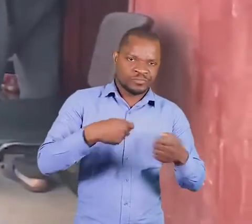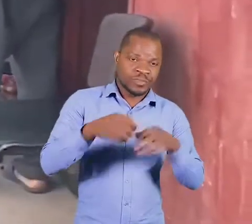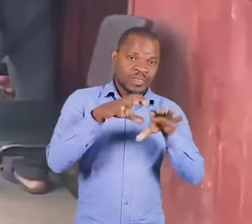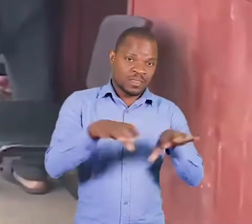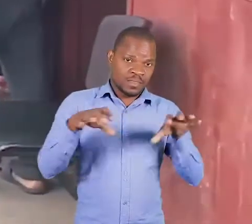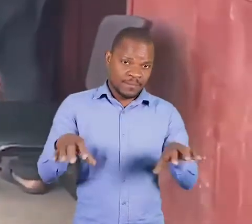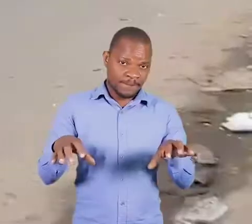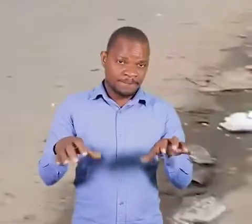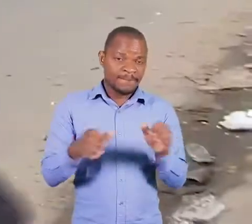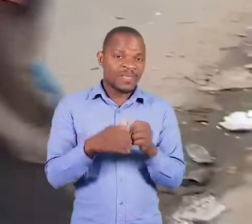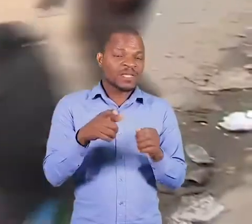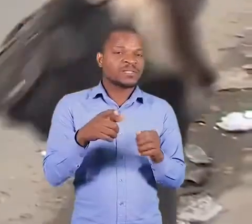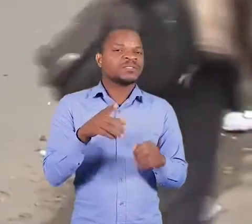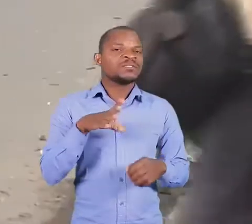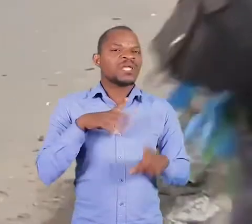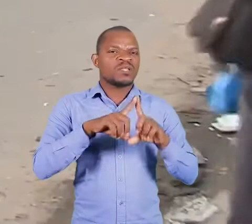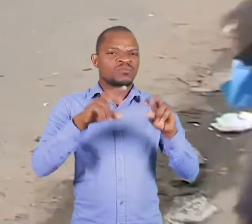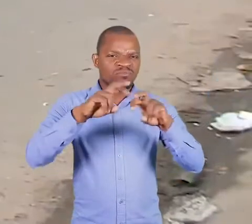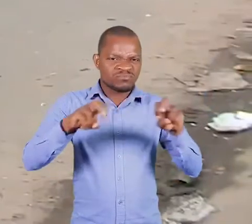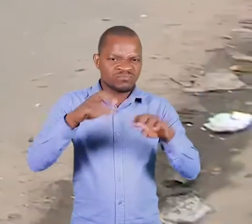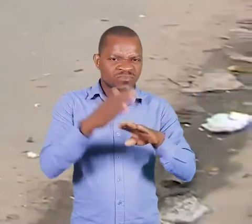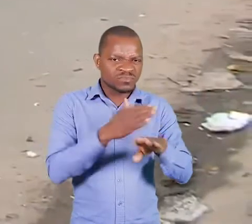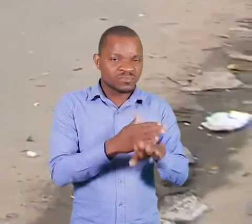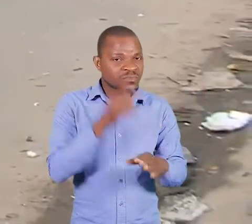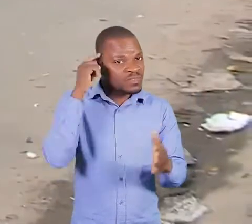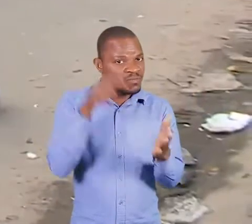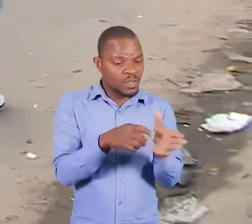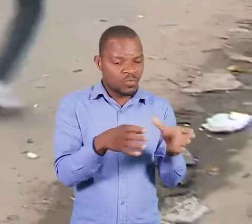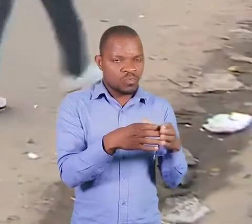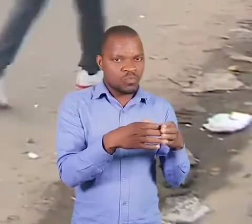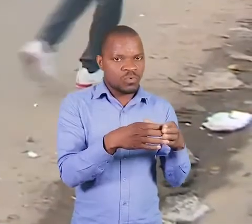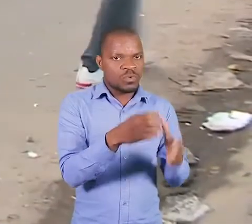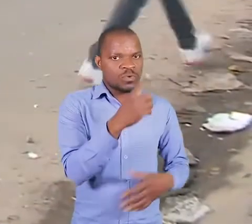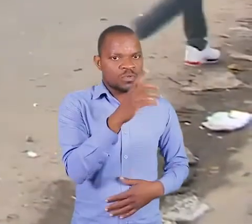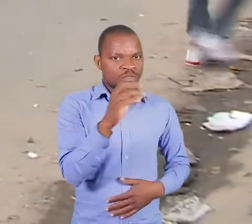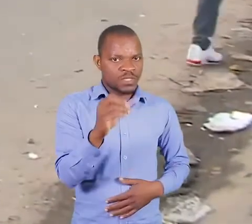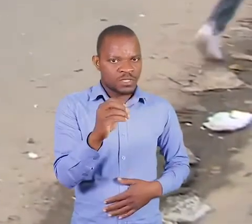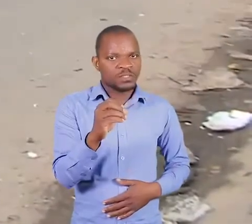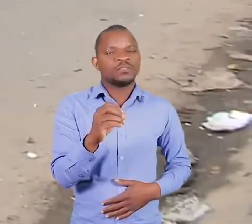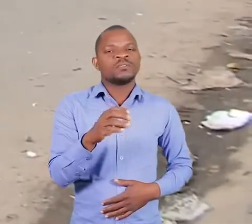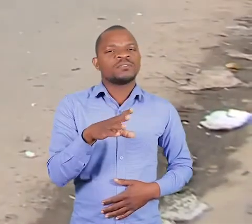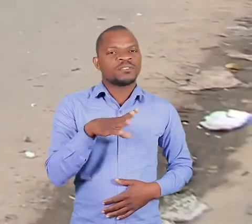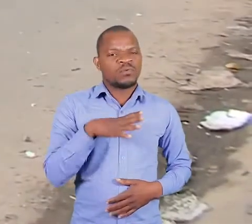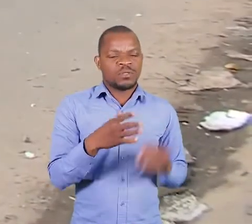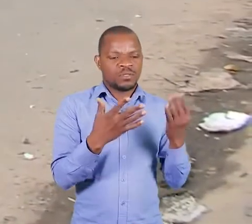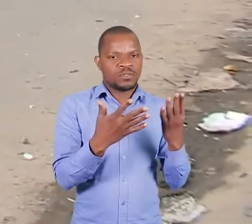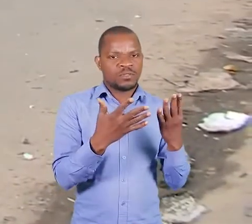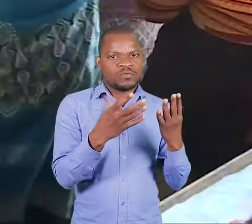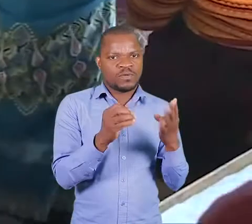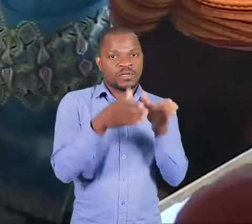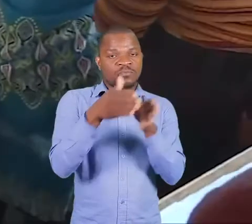de 99 pessoas à espera de outras para lhes suportar em todas as suas despesas, segundo o último